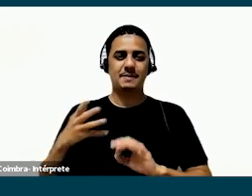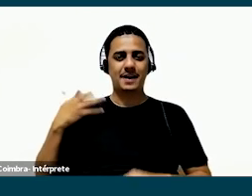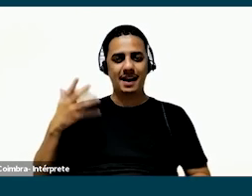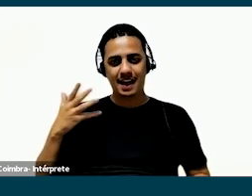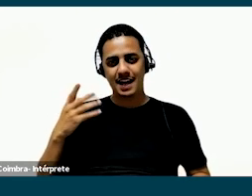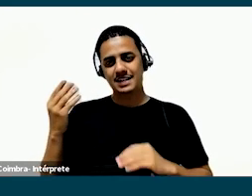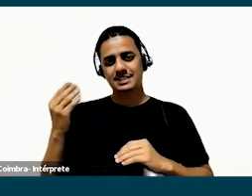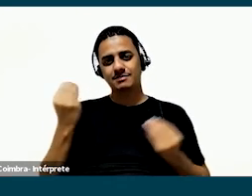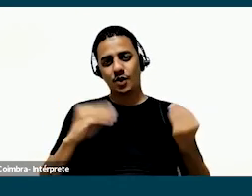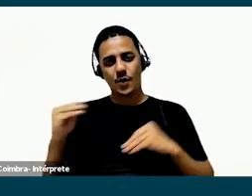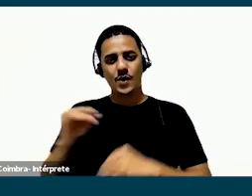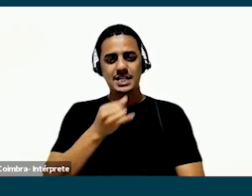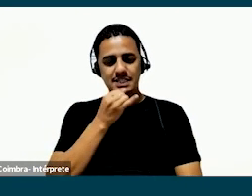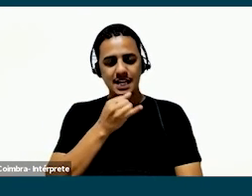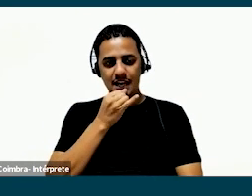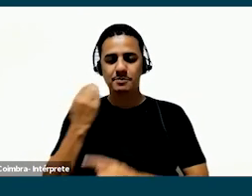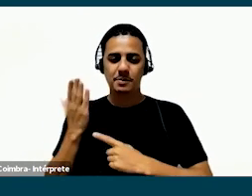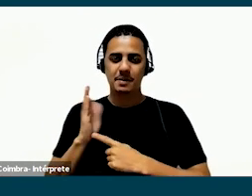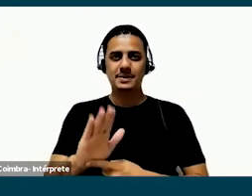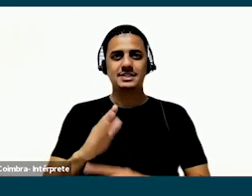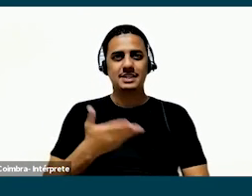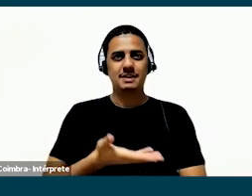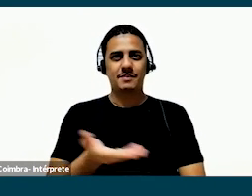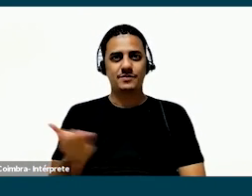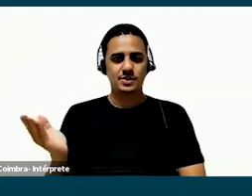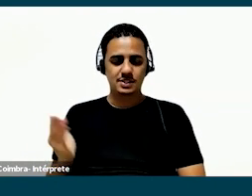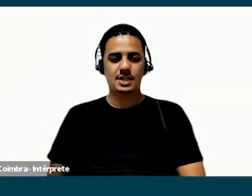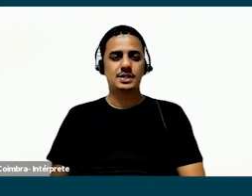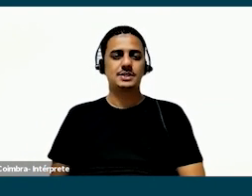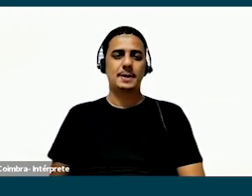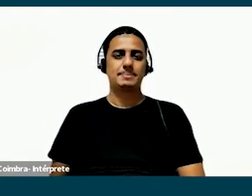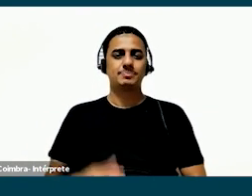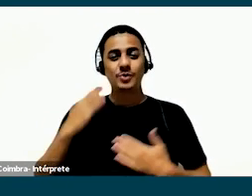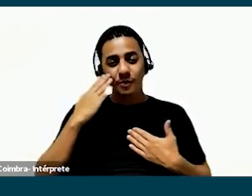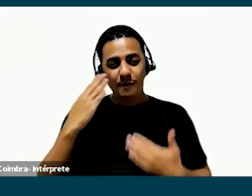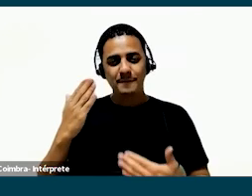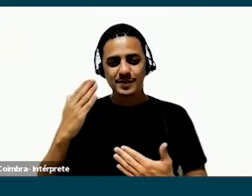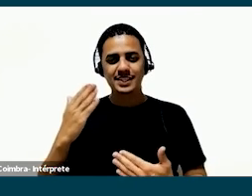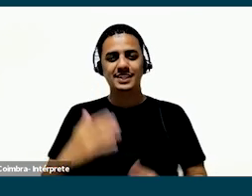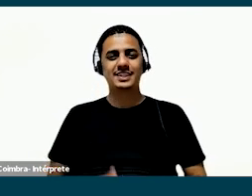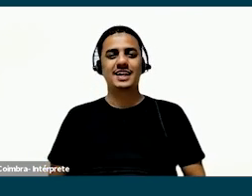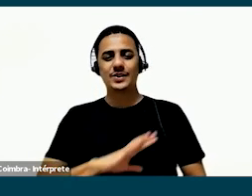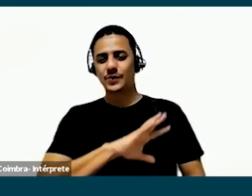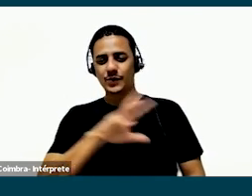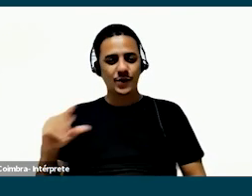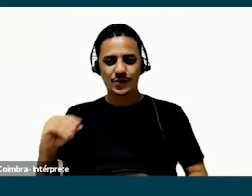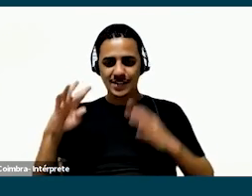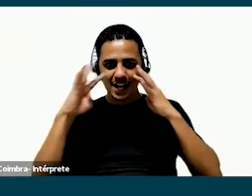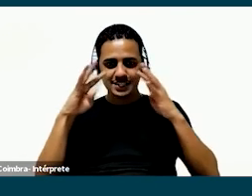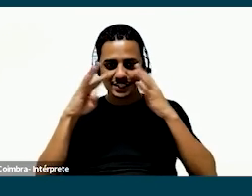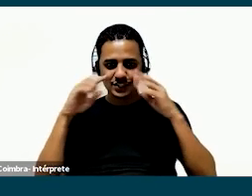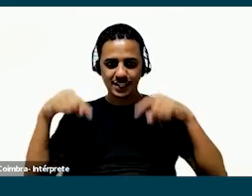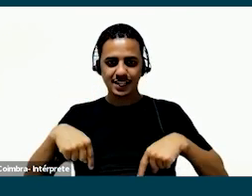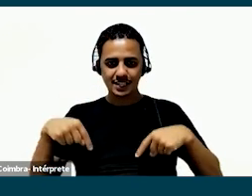palestra, com a inclusão de alguns cases aqui para apresentar para vocês. E agradecer muito aí